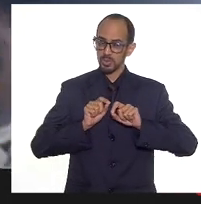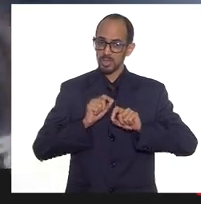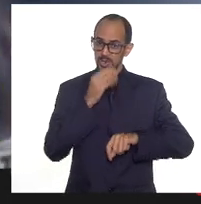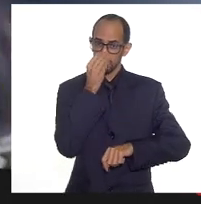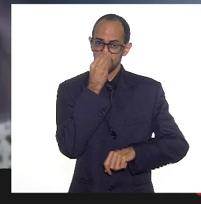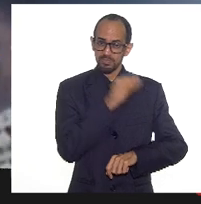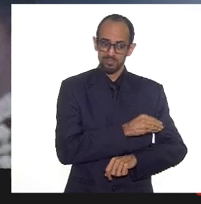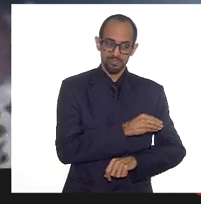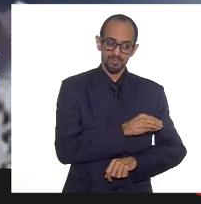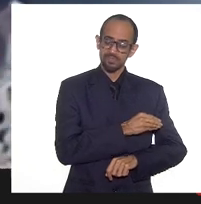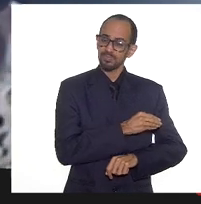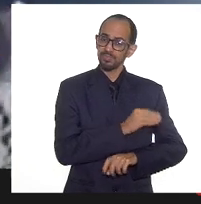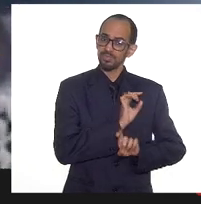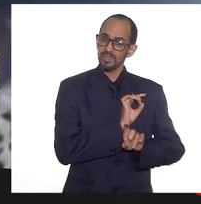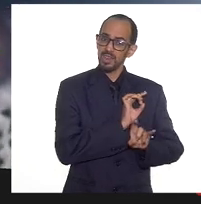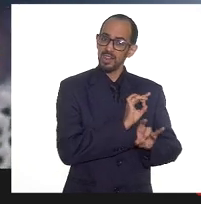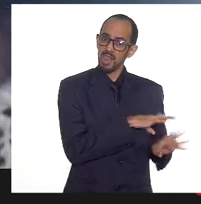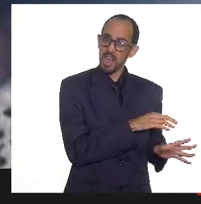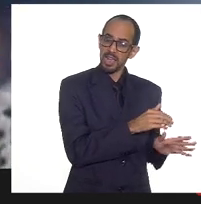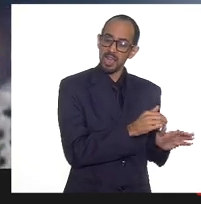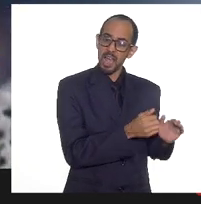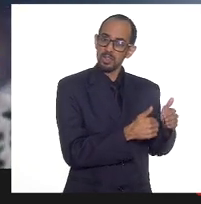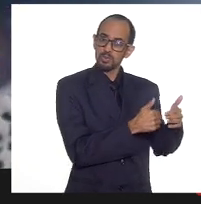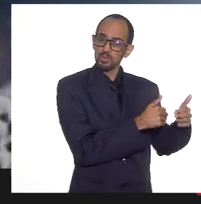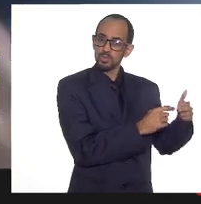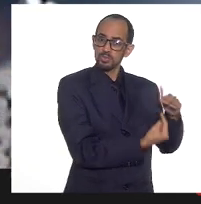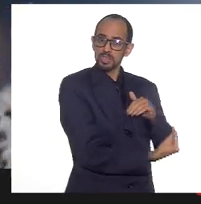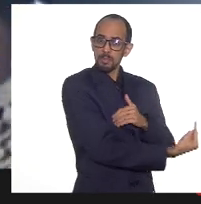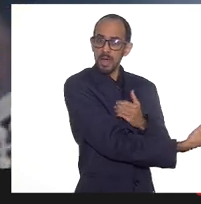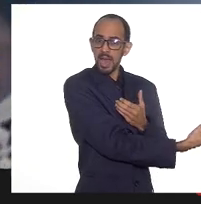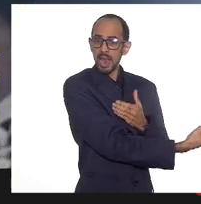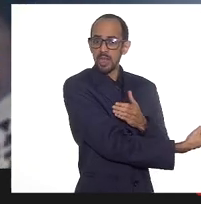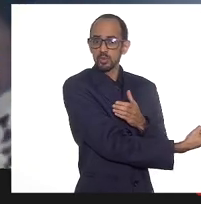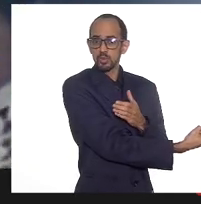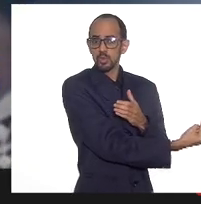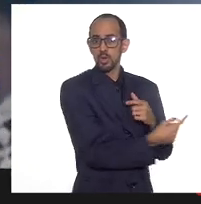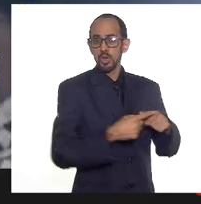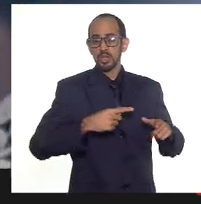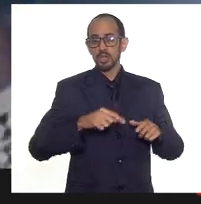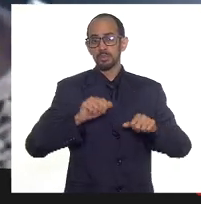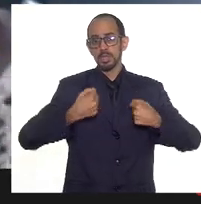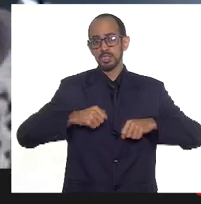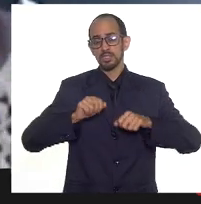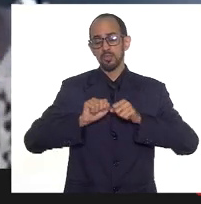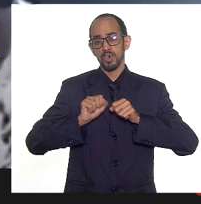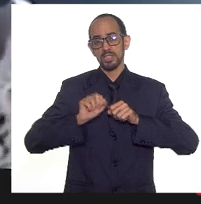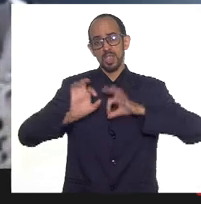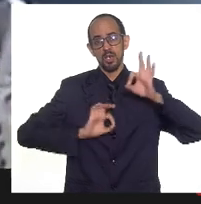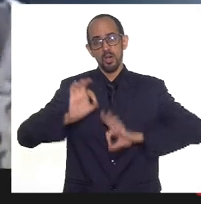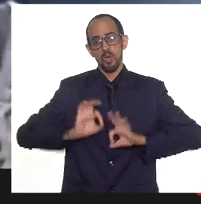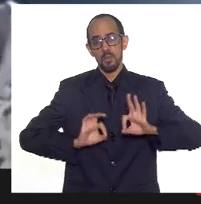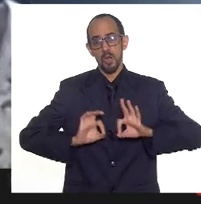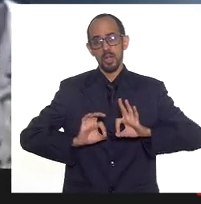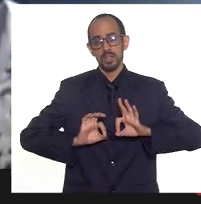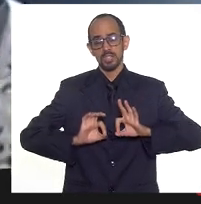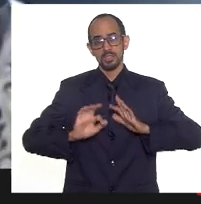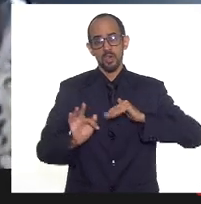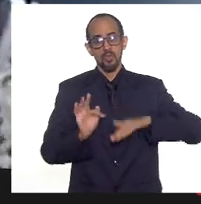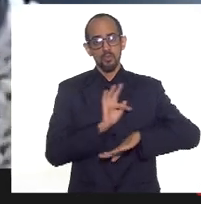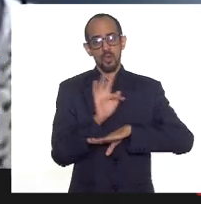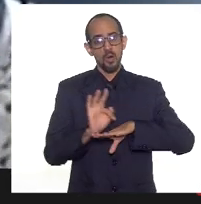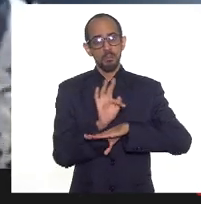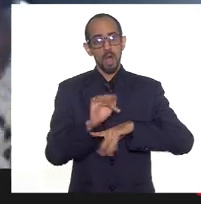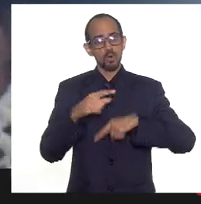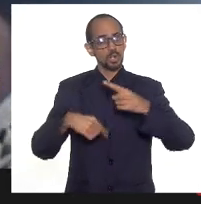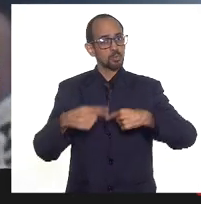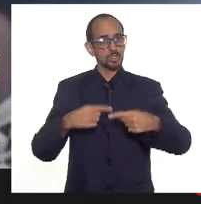excluídos, né, ou sejam obrigados a fazer organizações formais que eles não conseguem acompanhar depois,